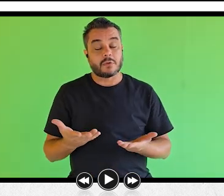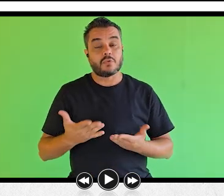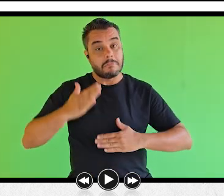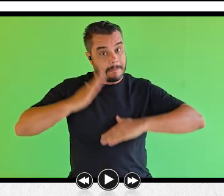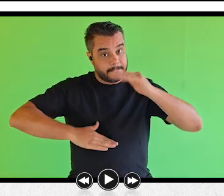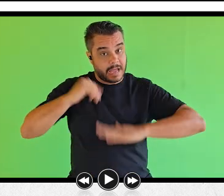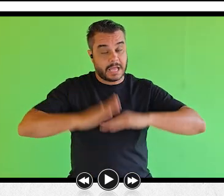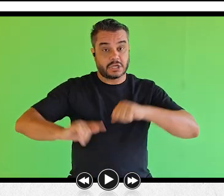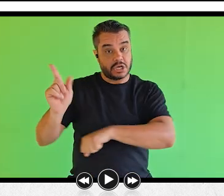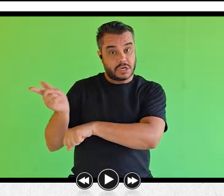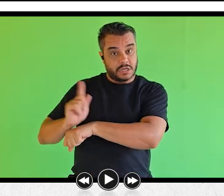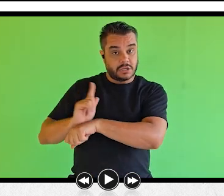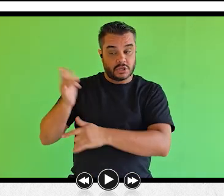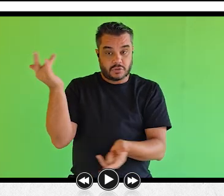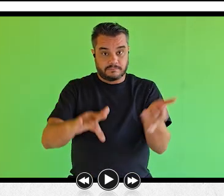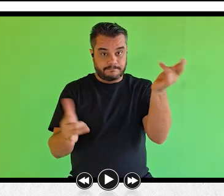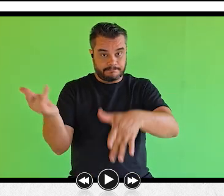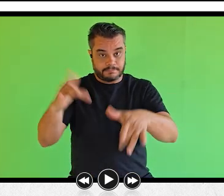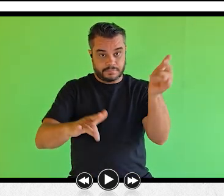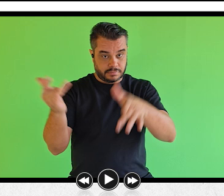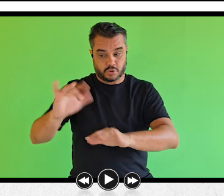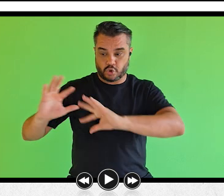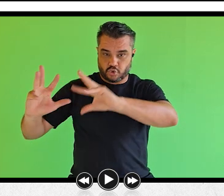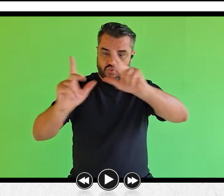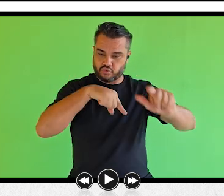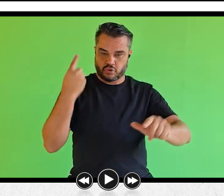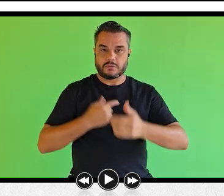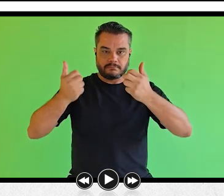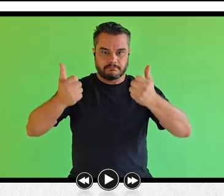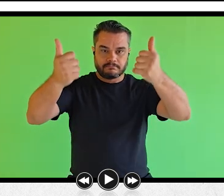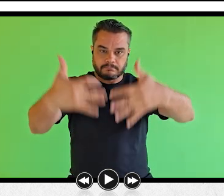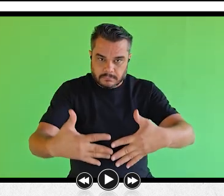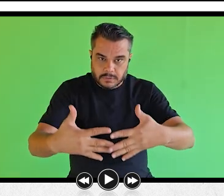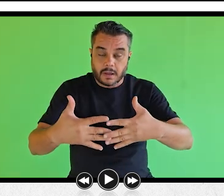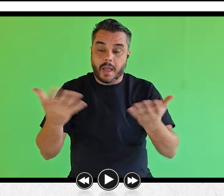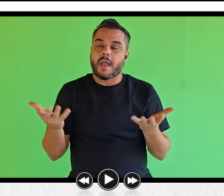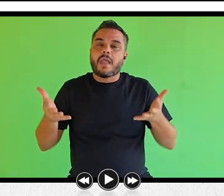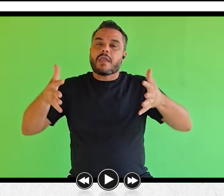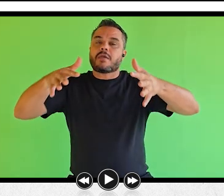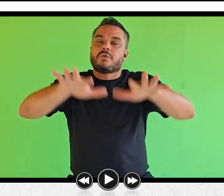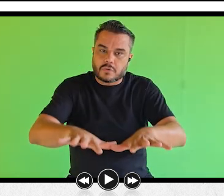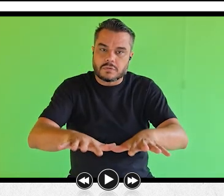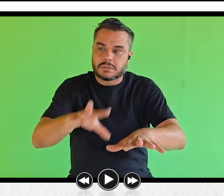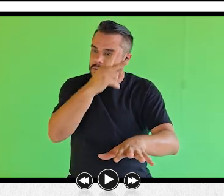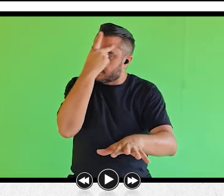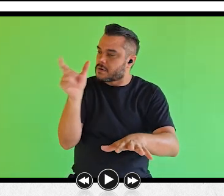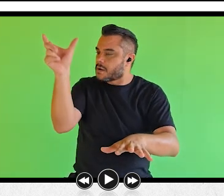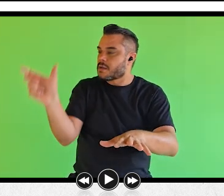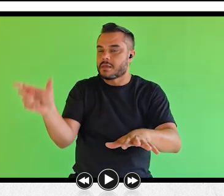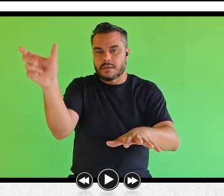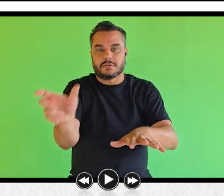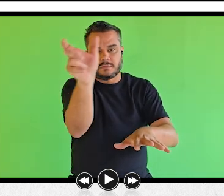aqui, é a inclusão dos catadores de materiais recicláveis. E aí, a gente tem